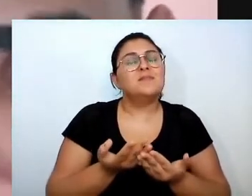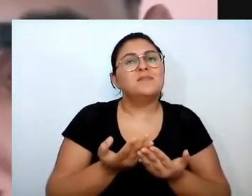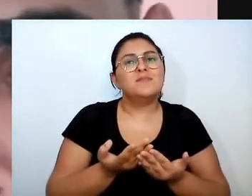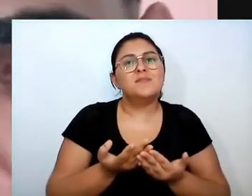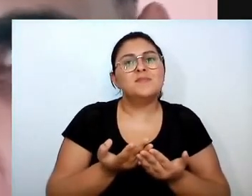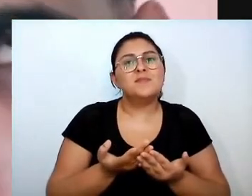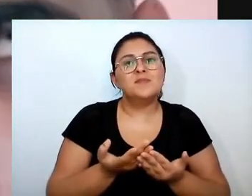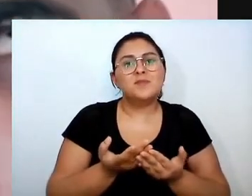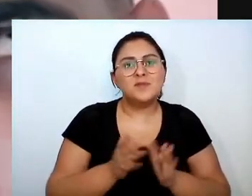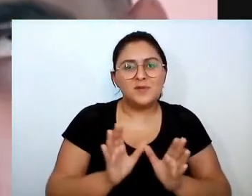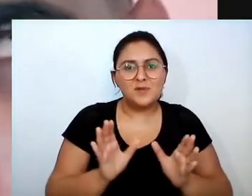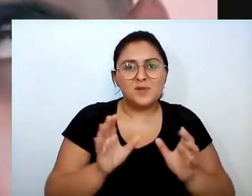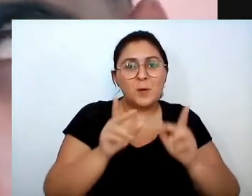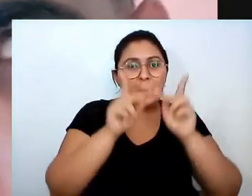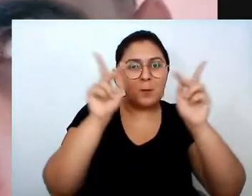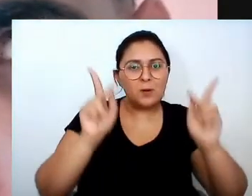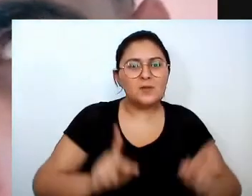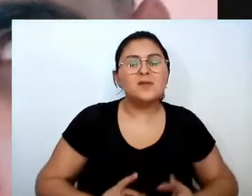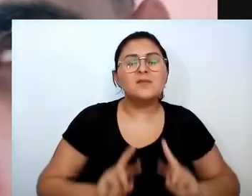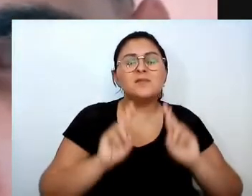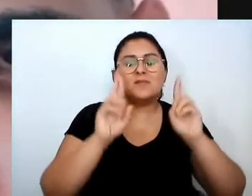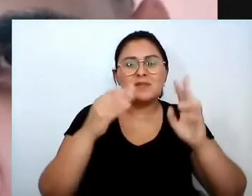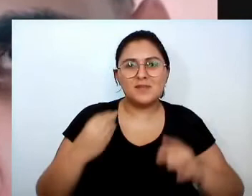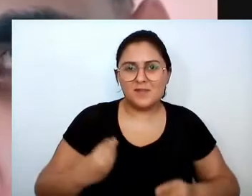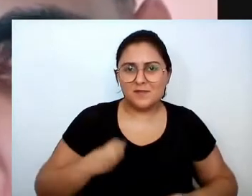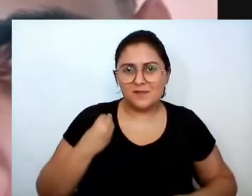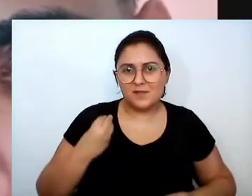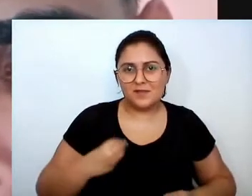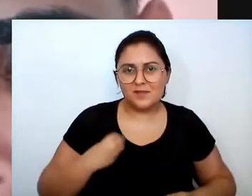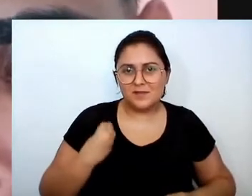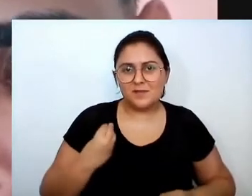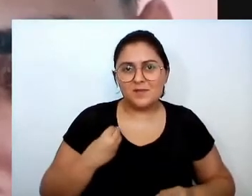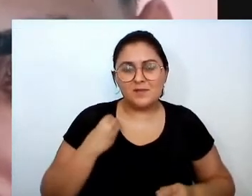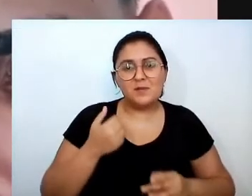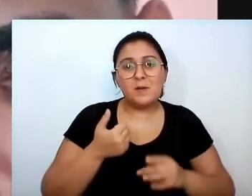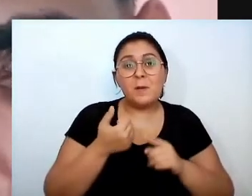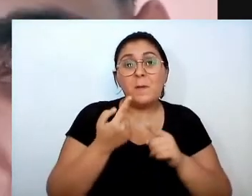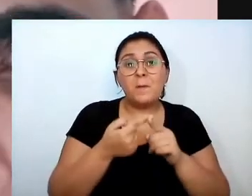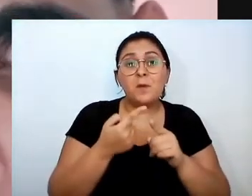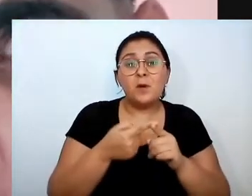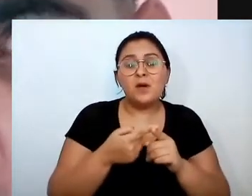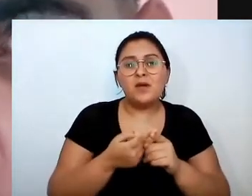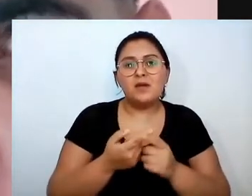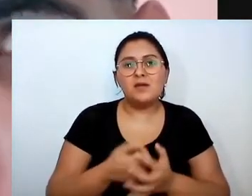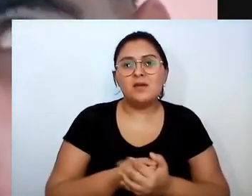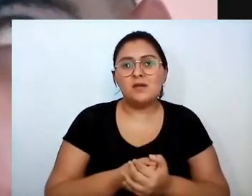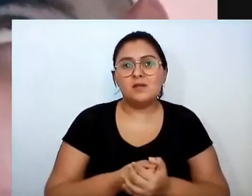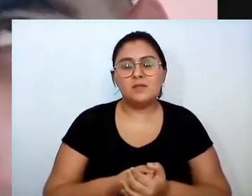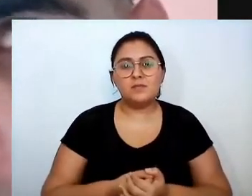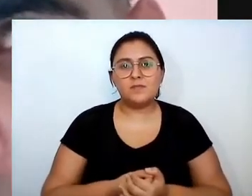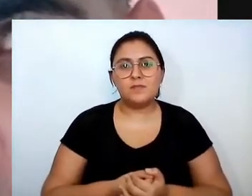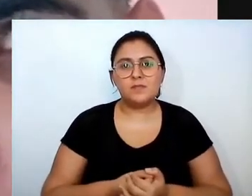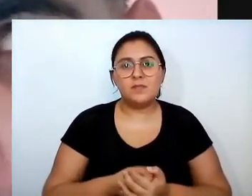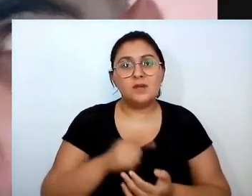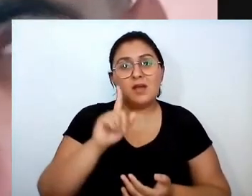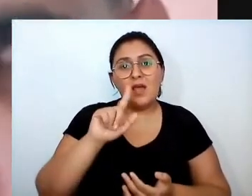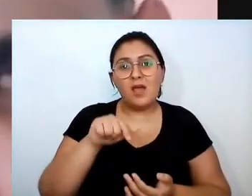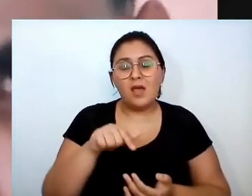Agradecer por ter conhecido um projeto como o Esperança Viva, né, o programa Esperança Viva, que foi o ponto